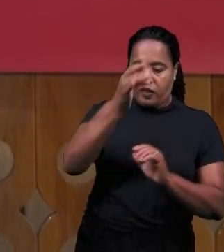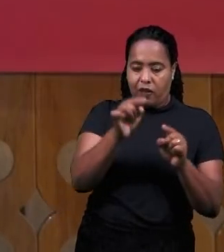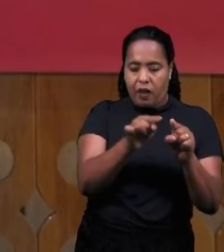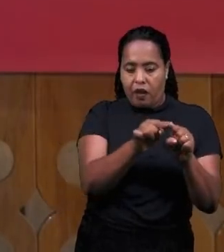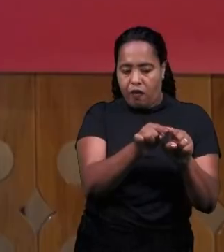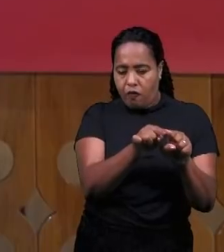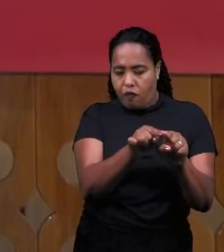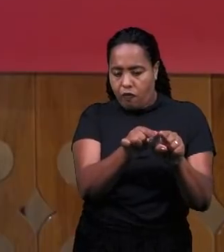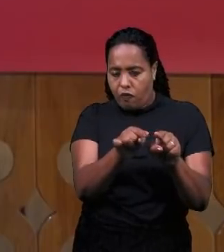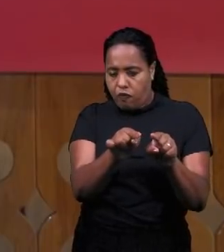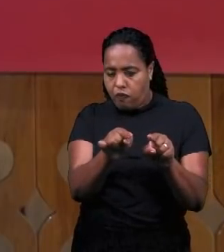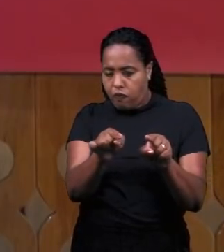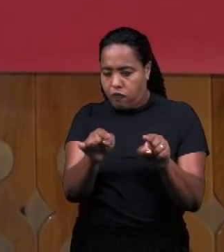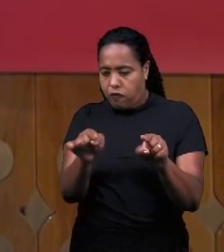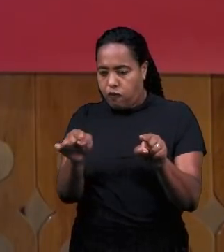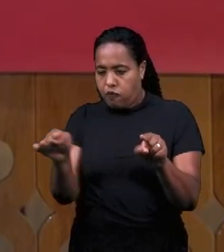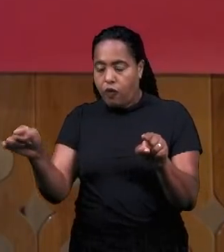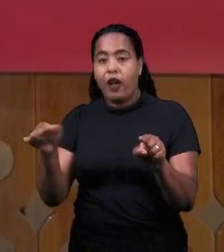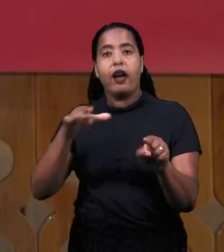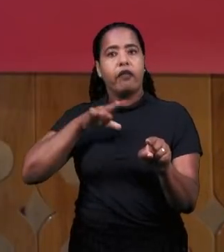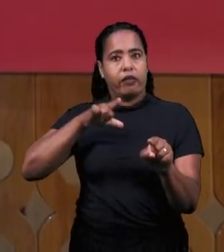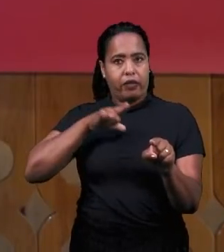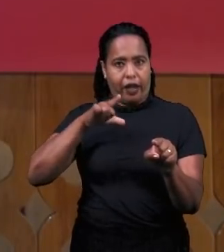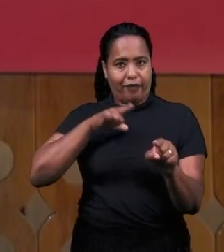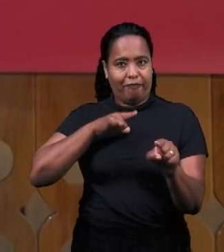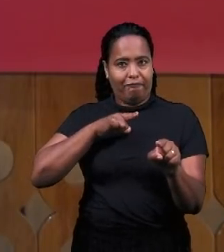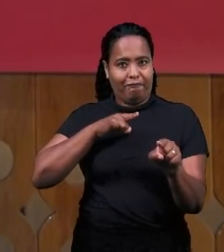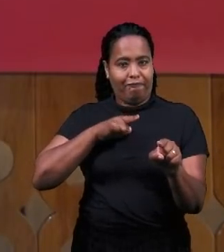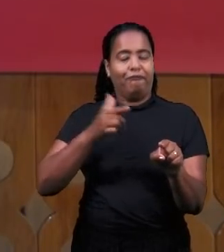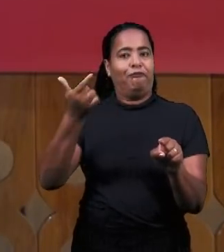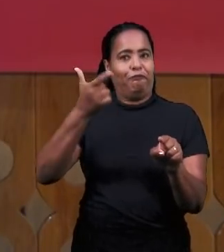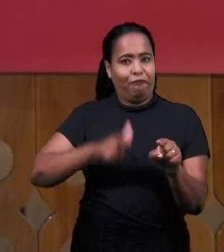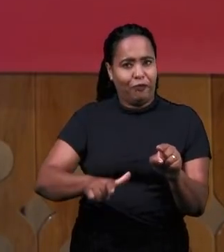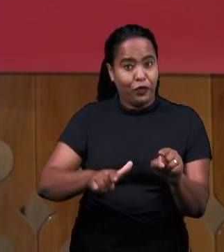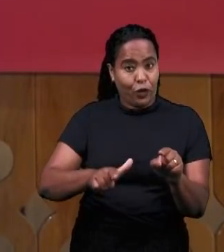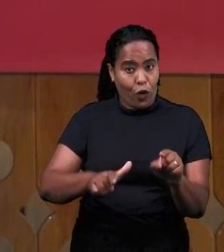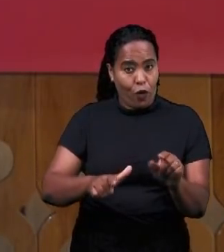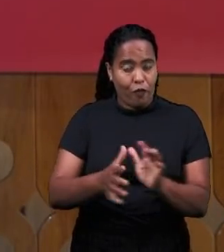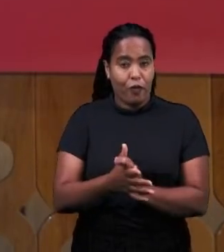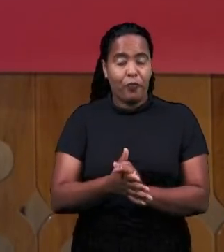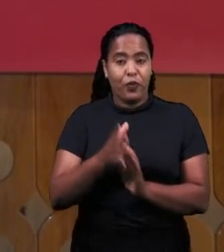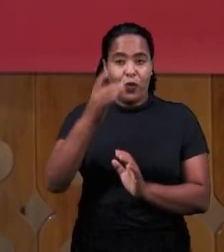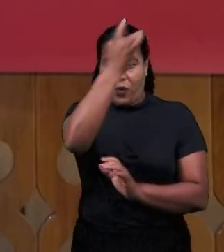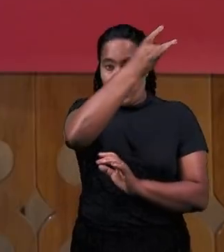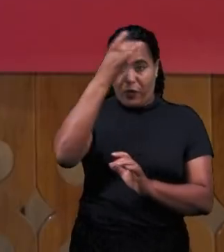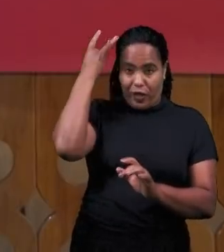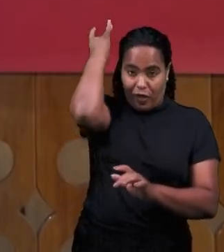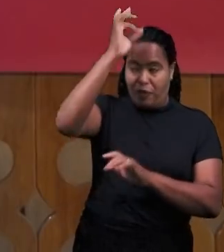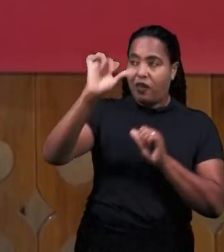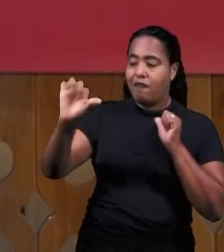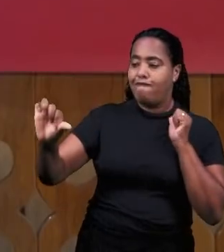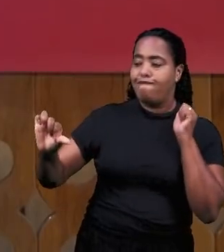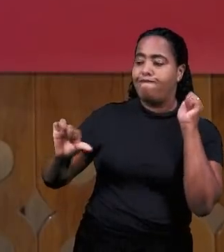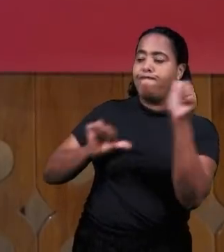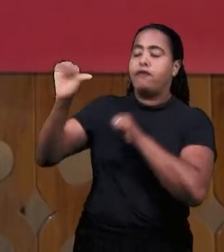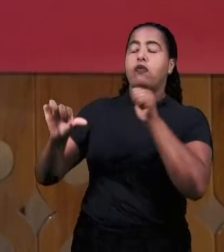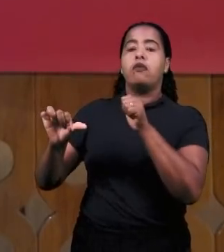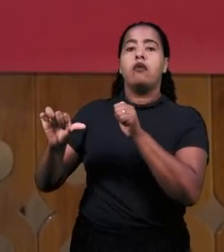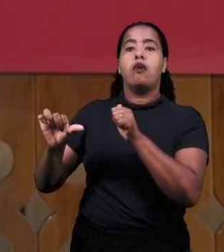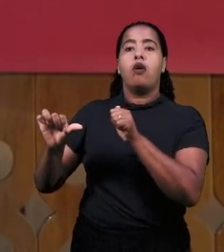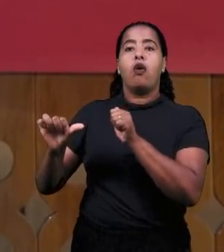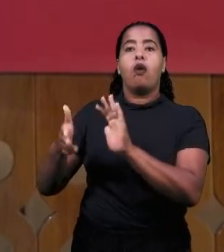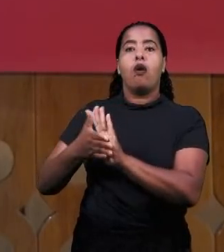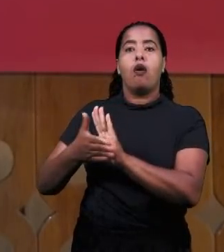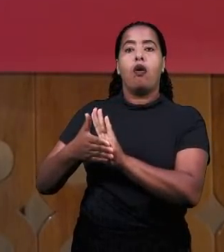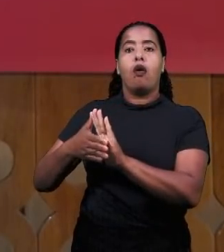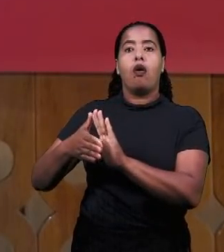Repito a frase do começo: o Espírito Santo não altera o projeto do Pai. Dentro do louvor